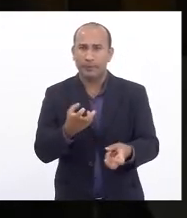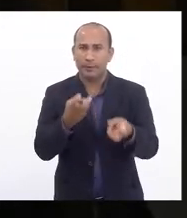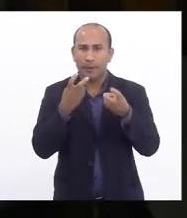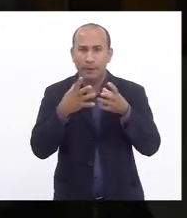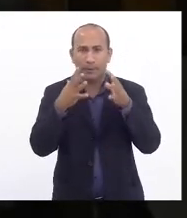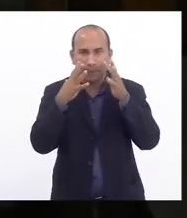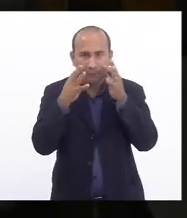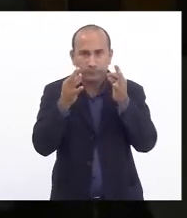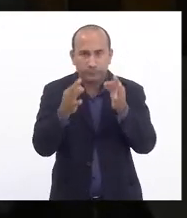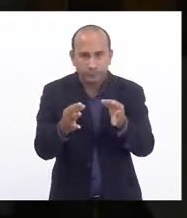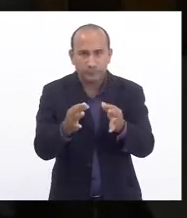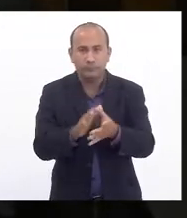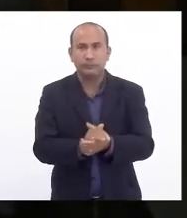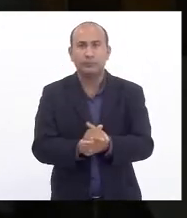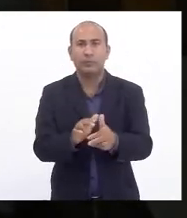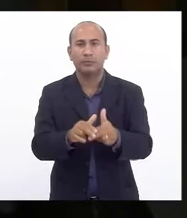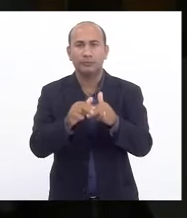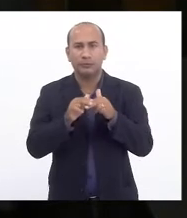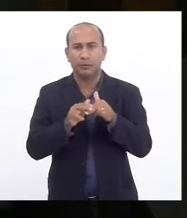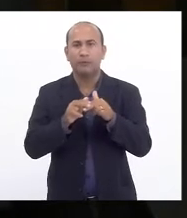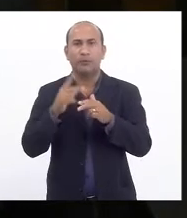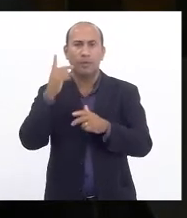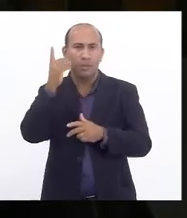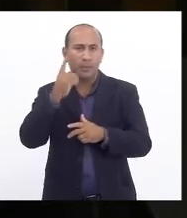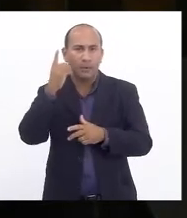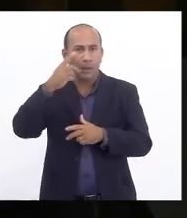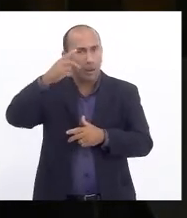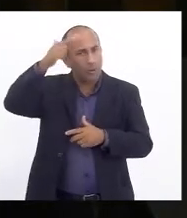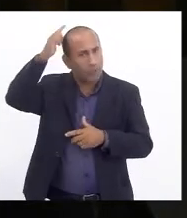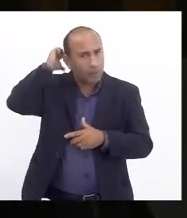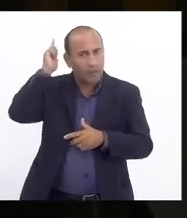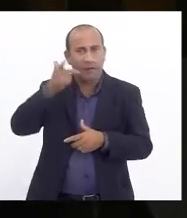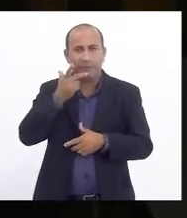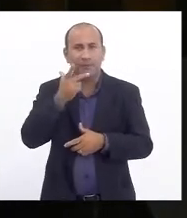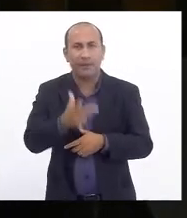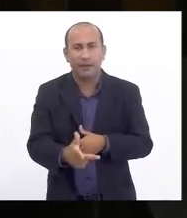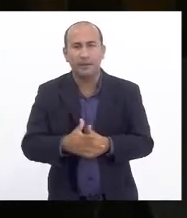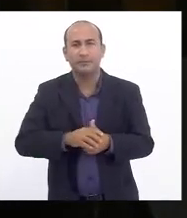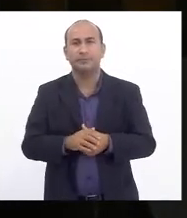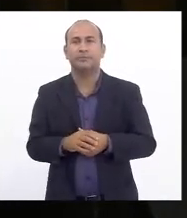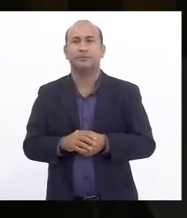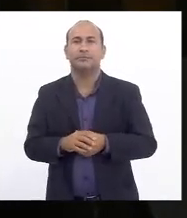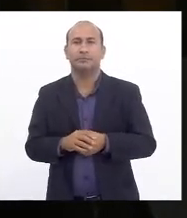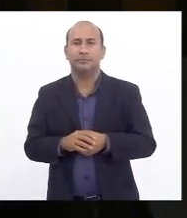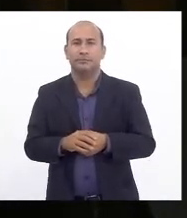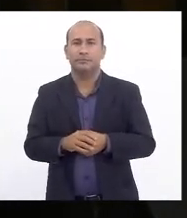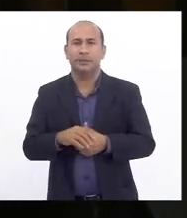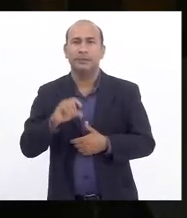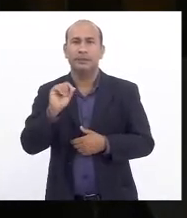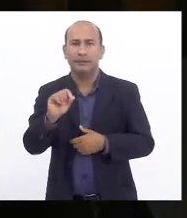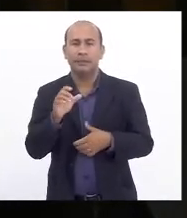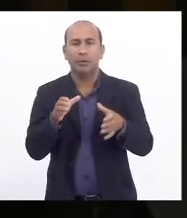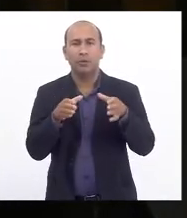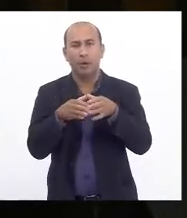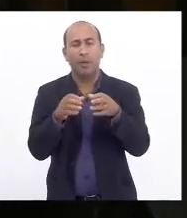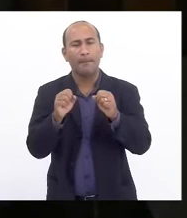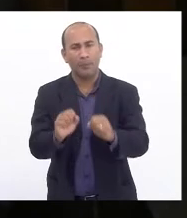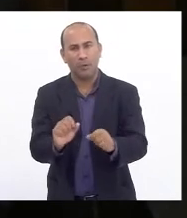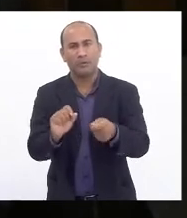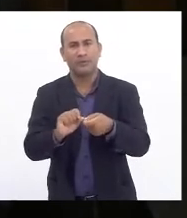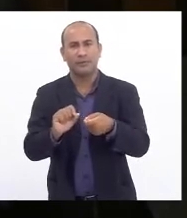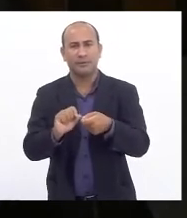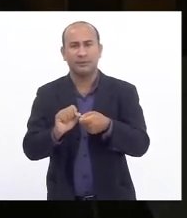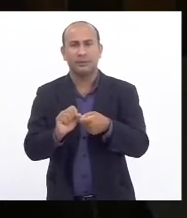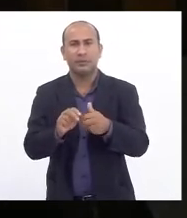que para nos Paulo vinha falando sobre esses abatimentos essas deduções que as concessionárias podem